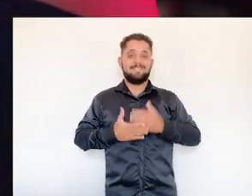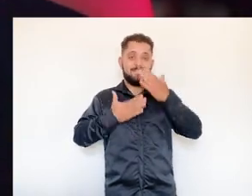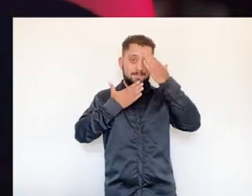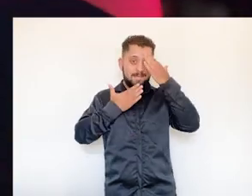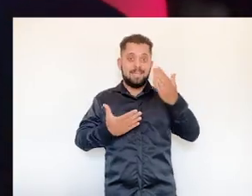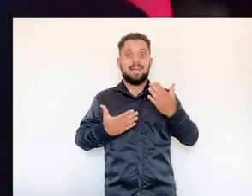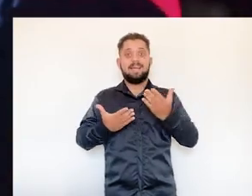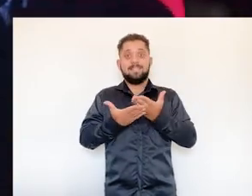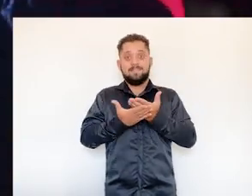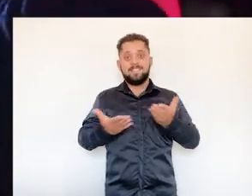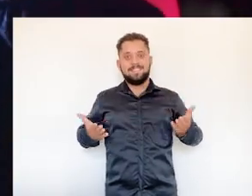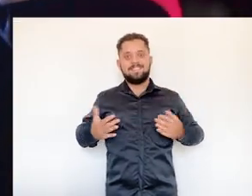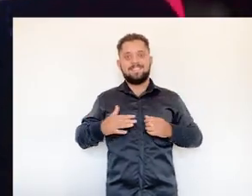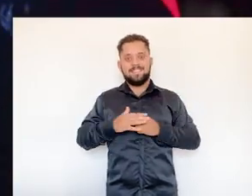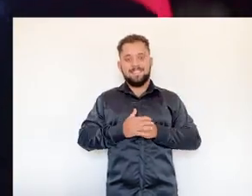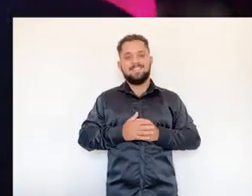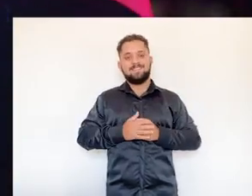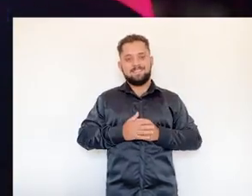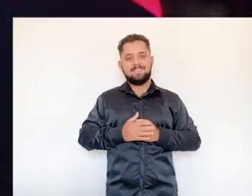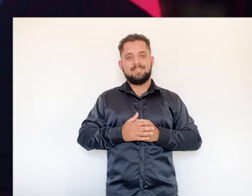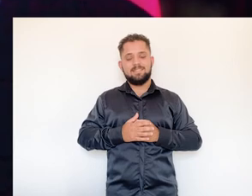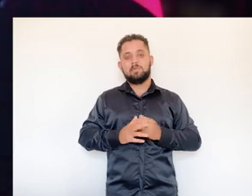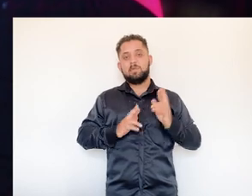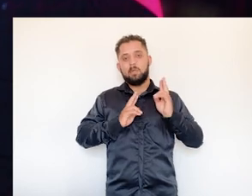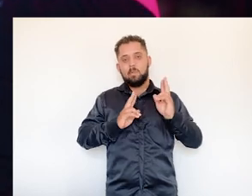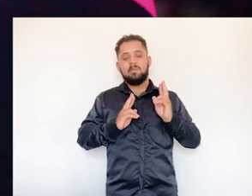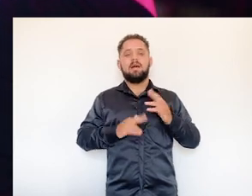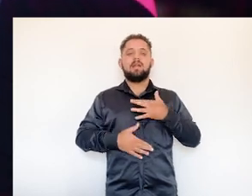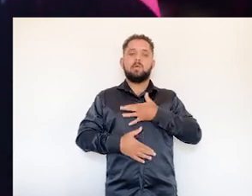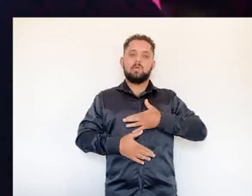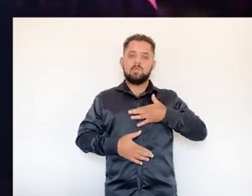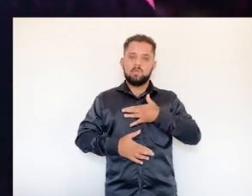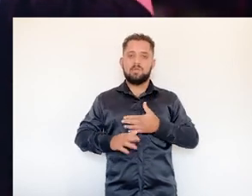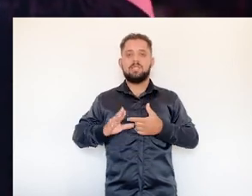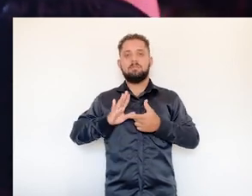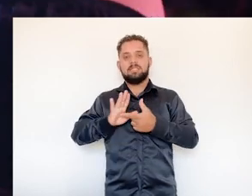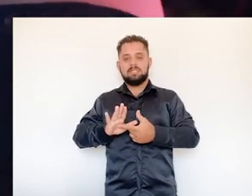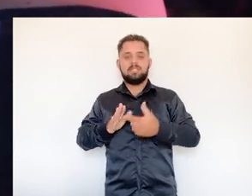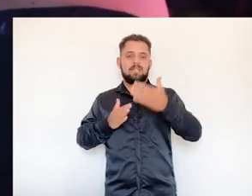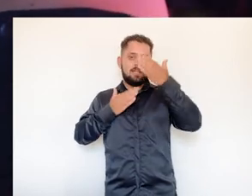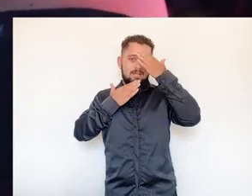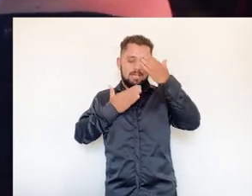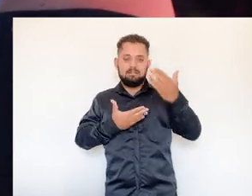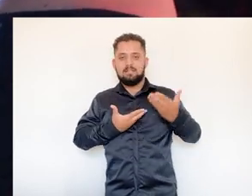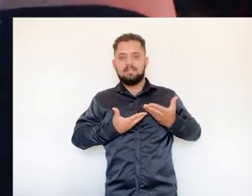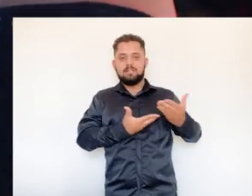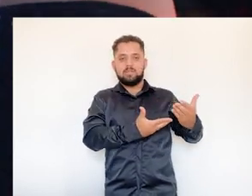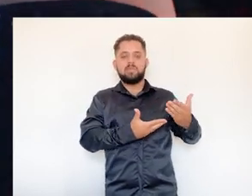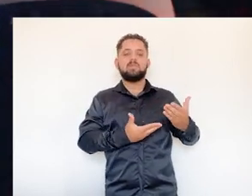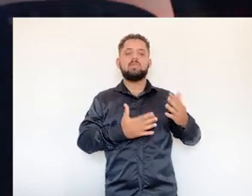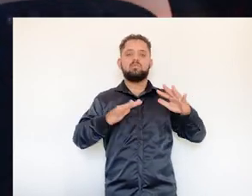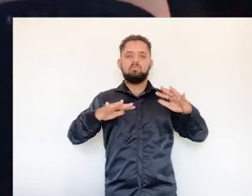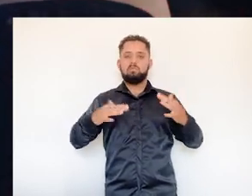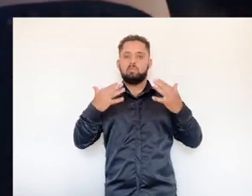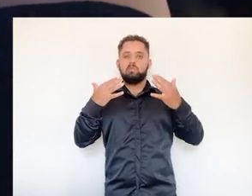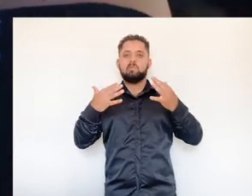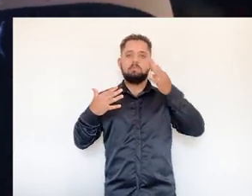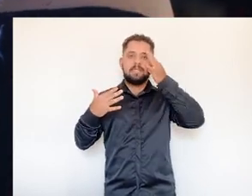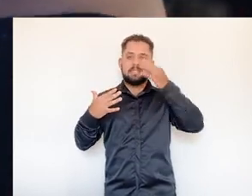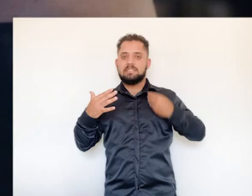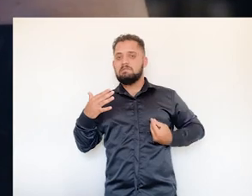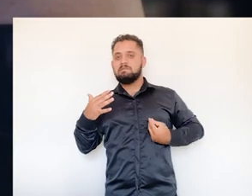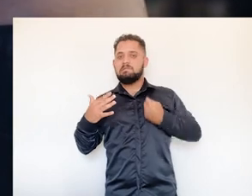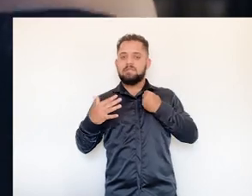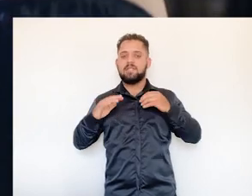Muito obrigada. E eu espero que vocês tenham gostado. Eu agradeço muito pela presença de todos aqui essa